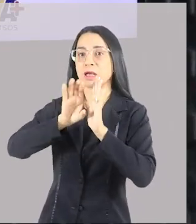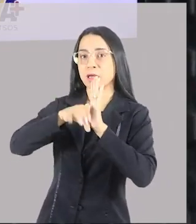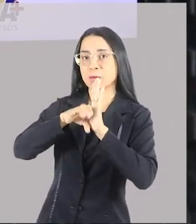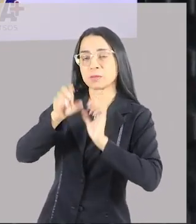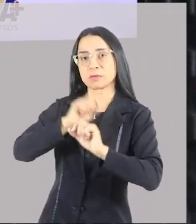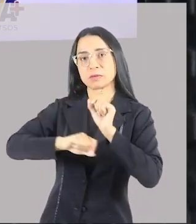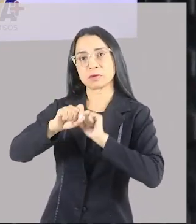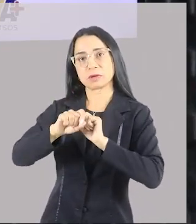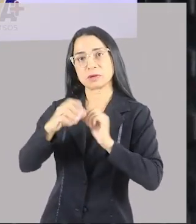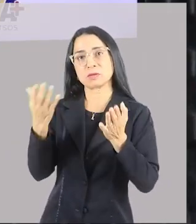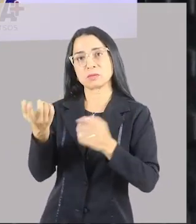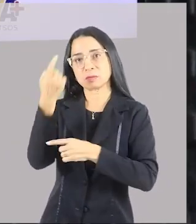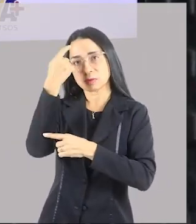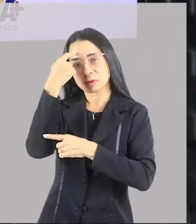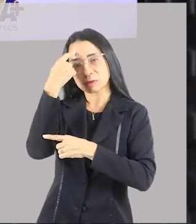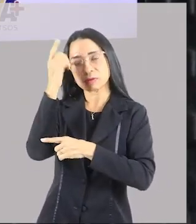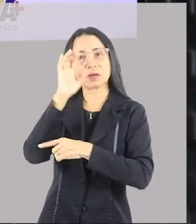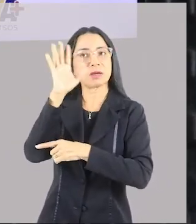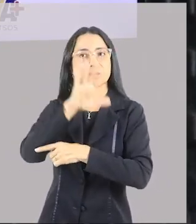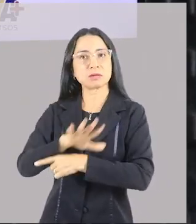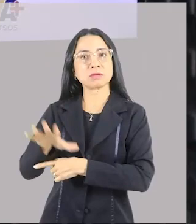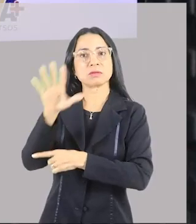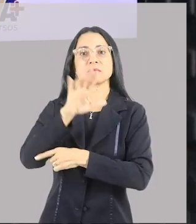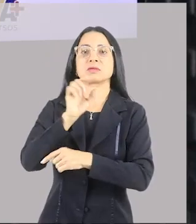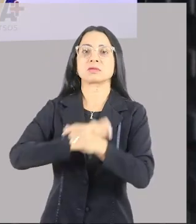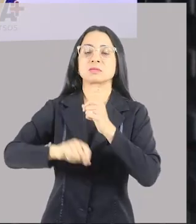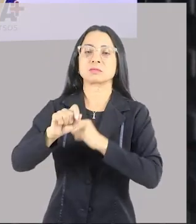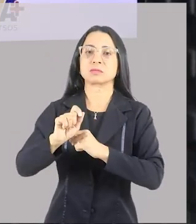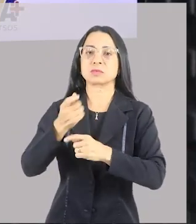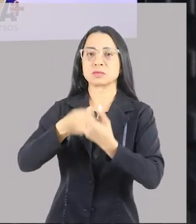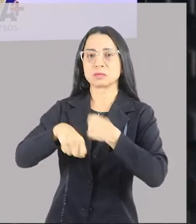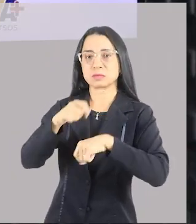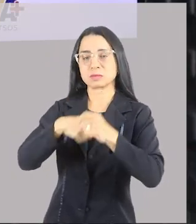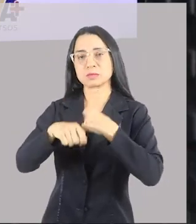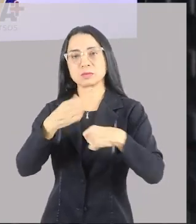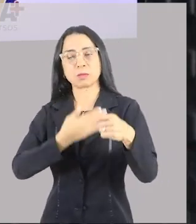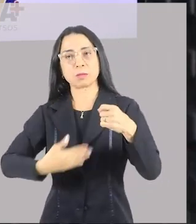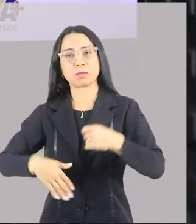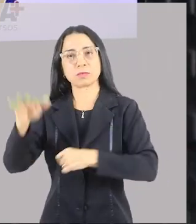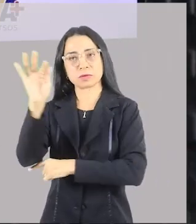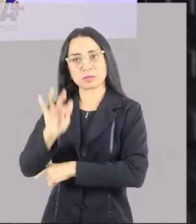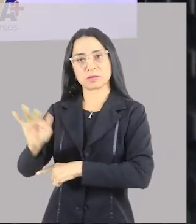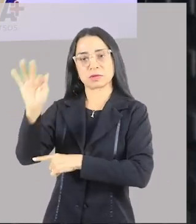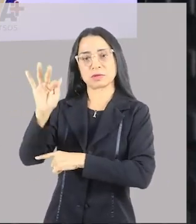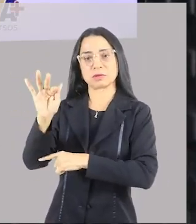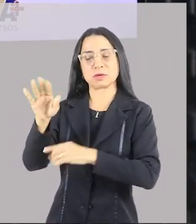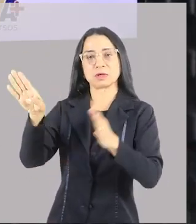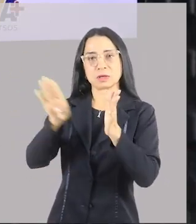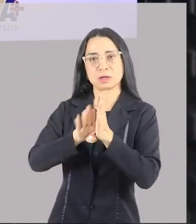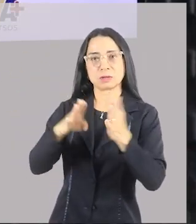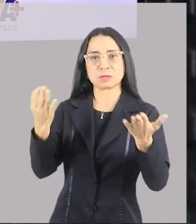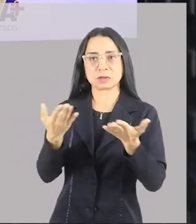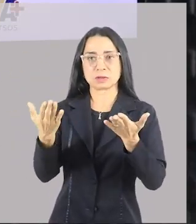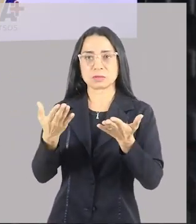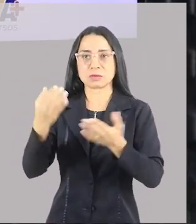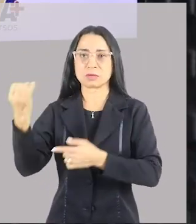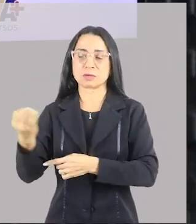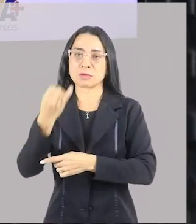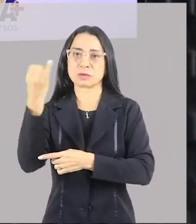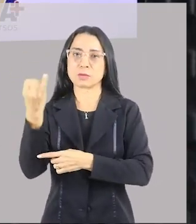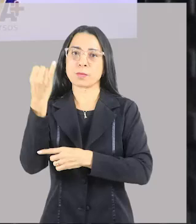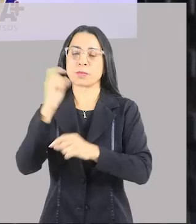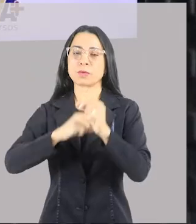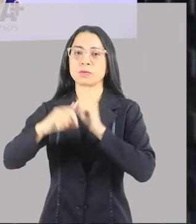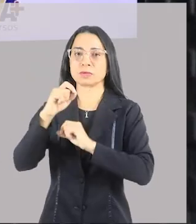pública, passou pela ideia geral da administração pública federal. Chegamos agora à importante pauta